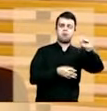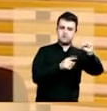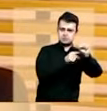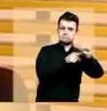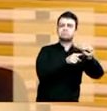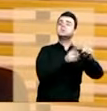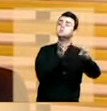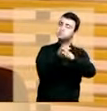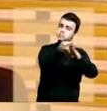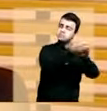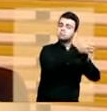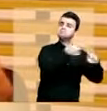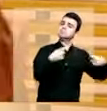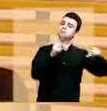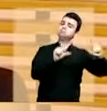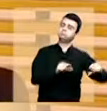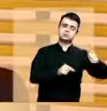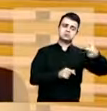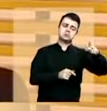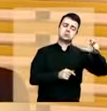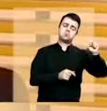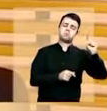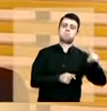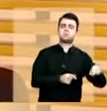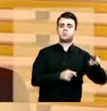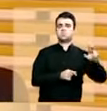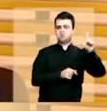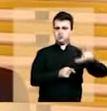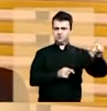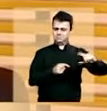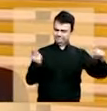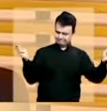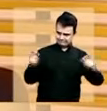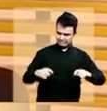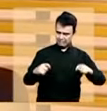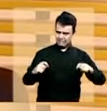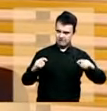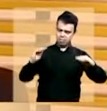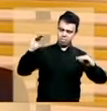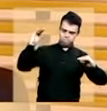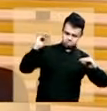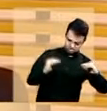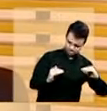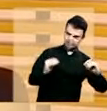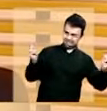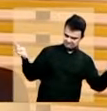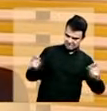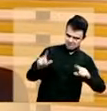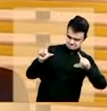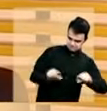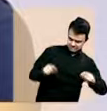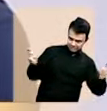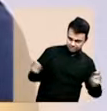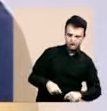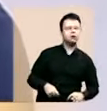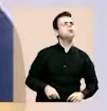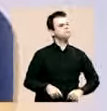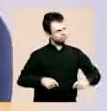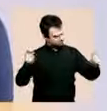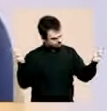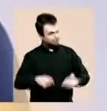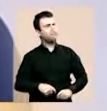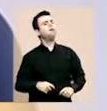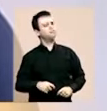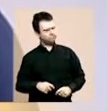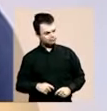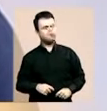de Saúde, recomendaria 150 litros. Dá para a gente chegar nesse patamar mais sustentável? Dá, com certeza. Como eu